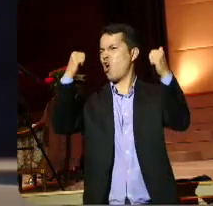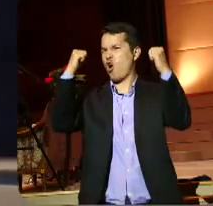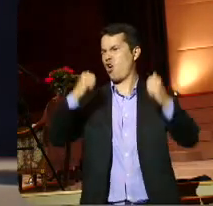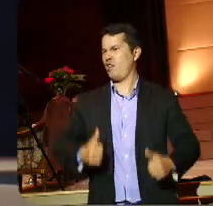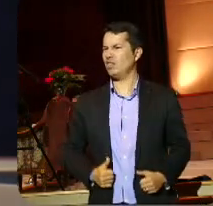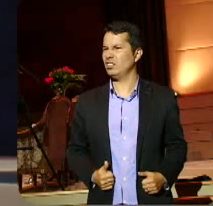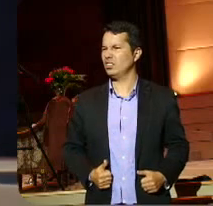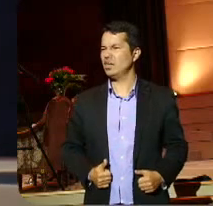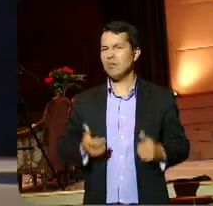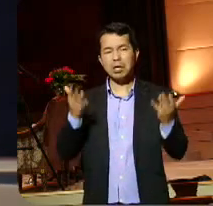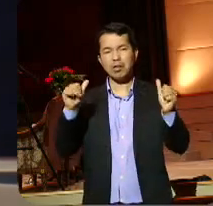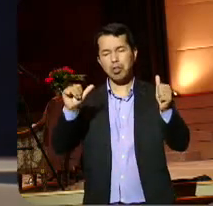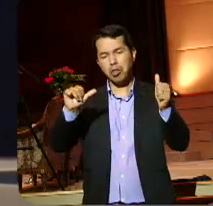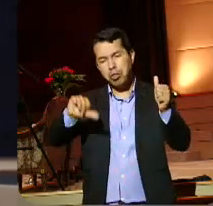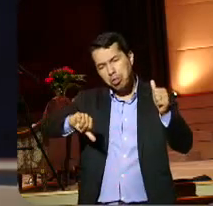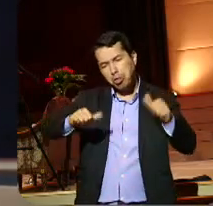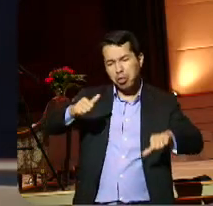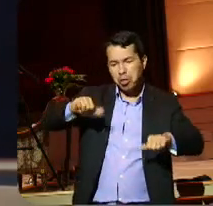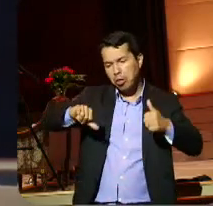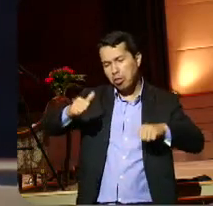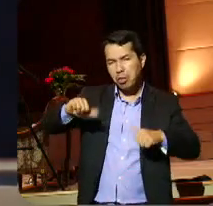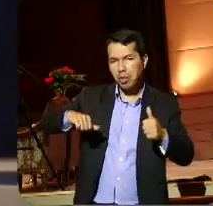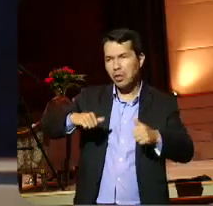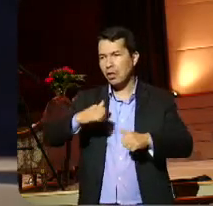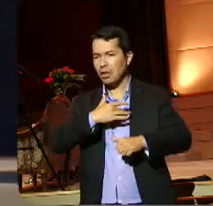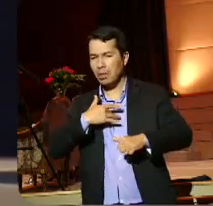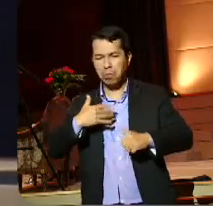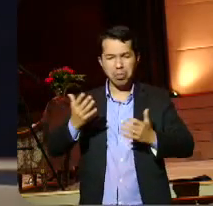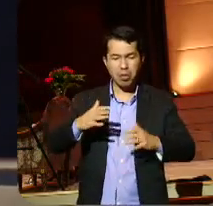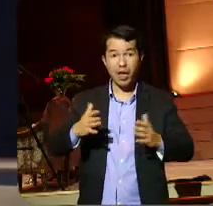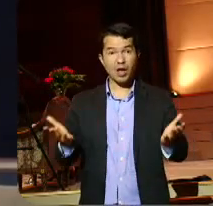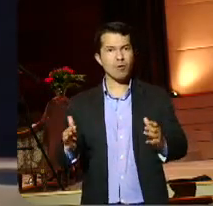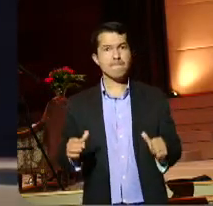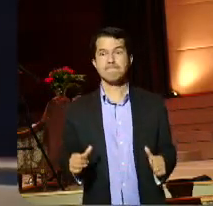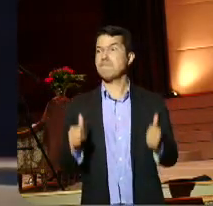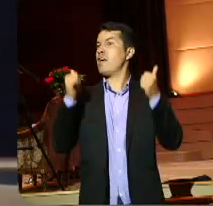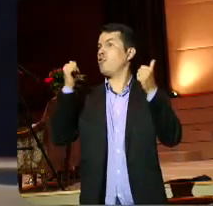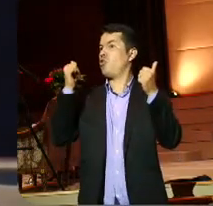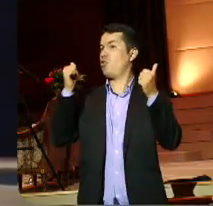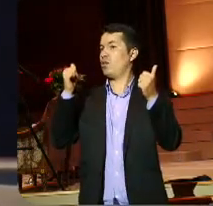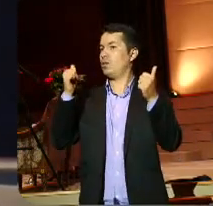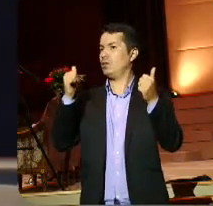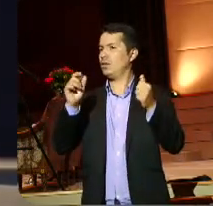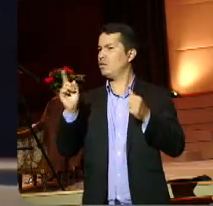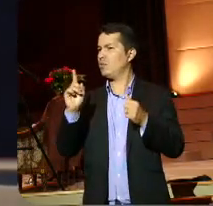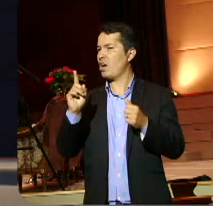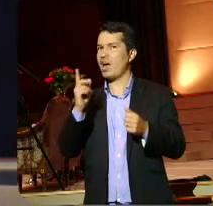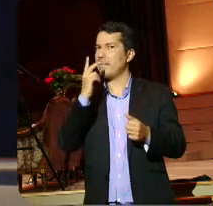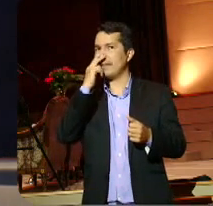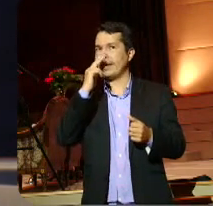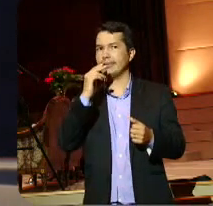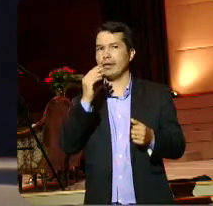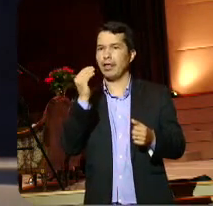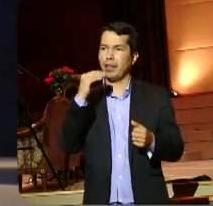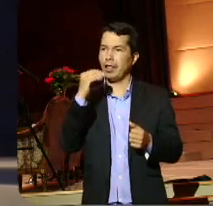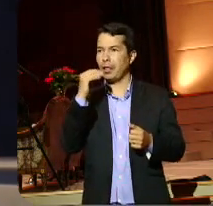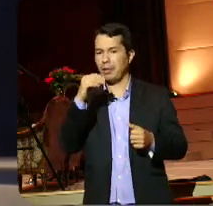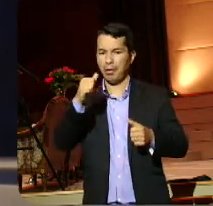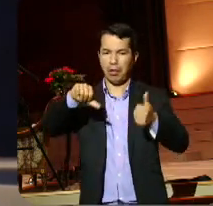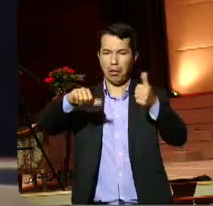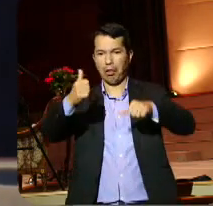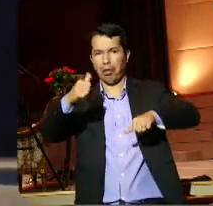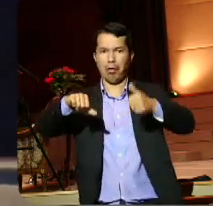vida, e Ele nos restaura, Ele não faz um monte de remendo na nossa vida para ficar uma